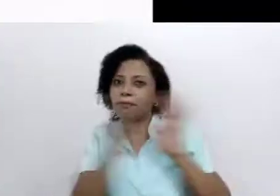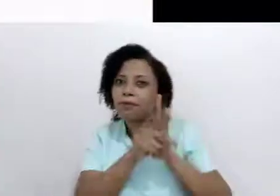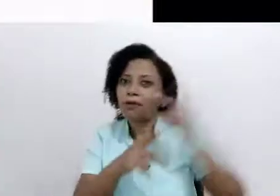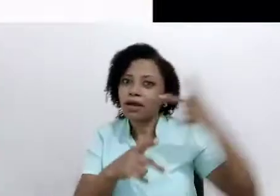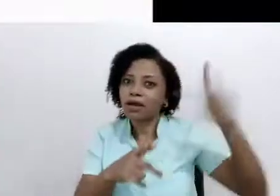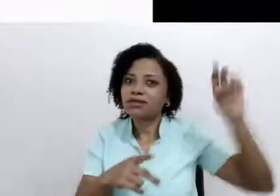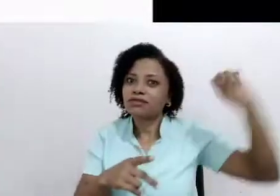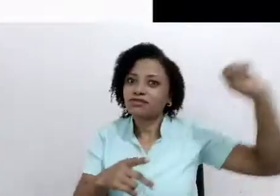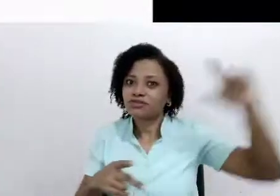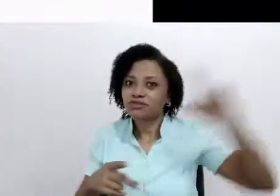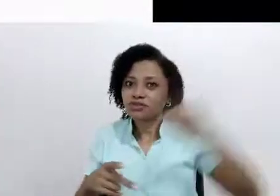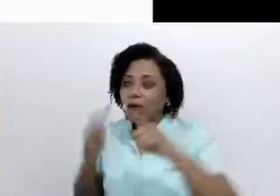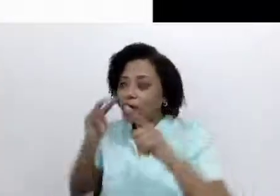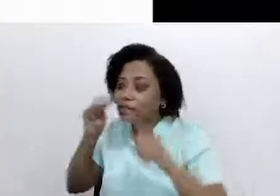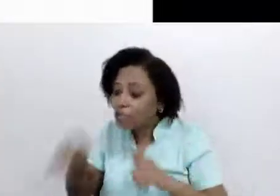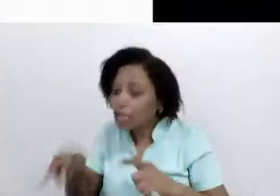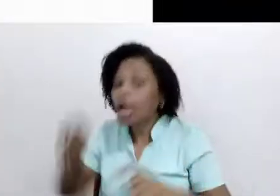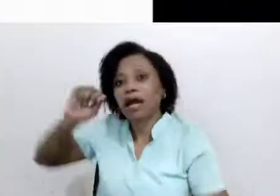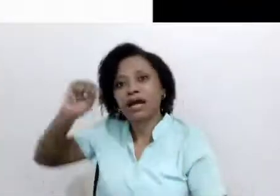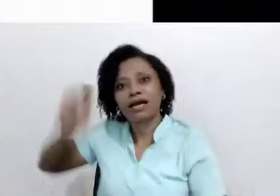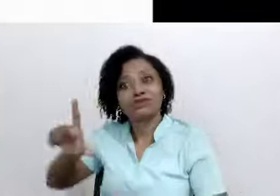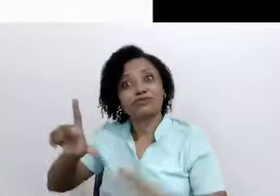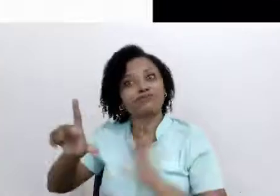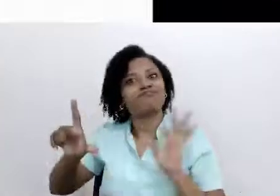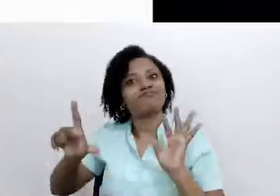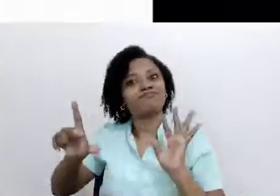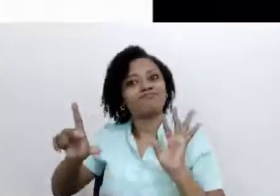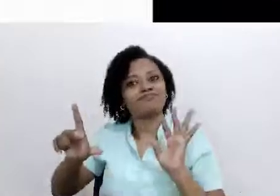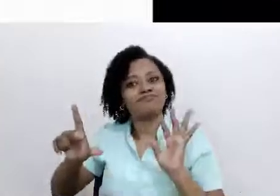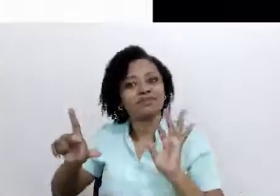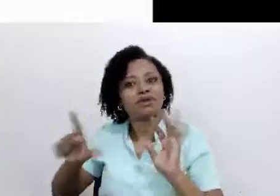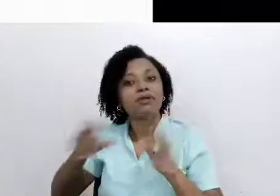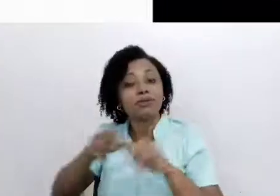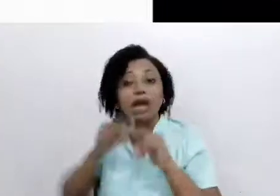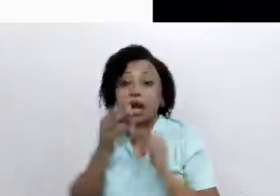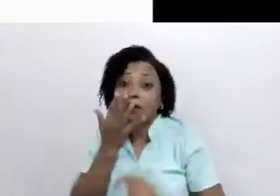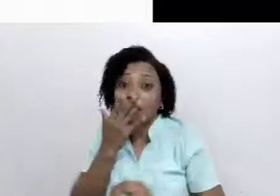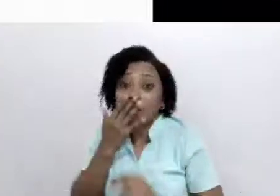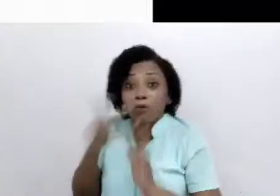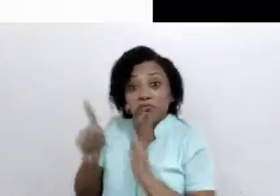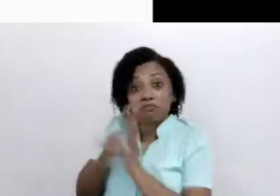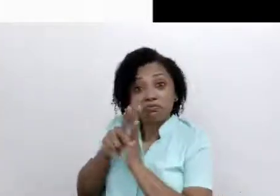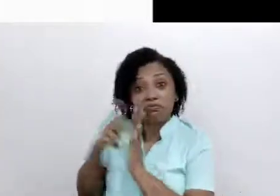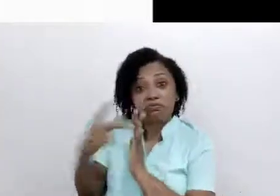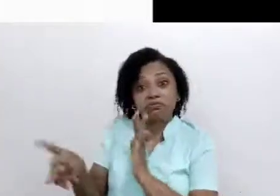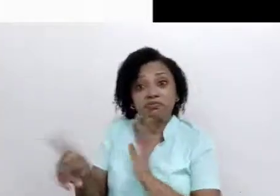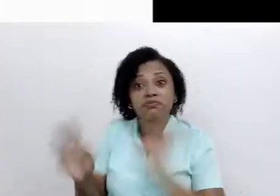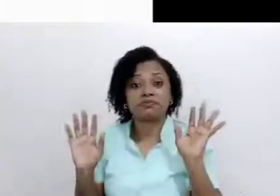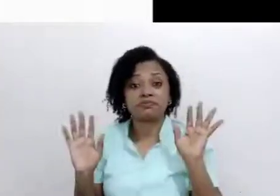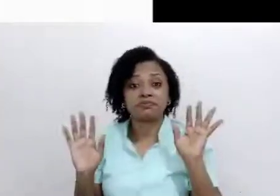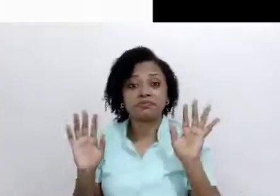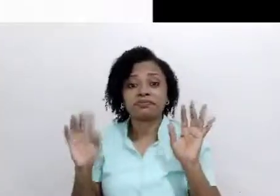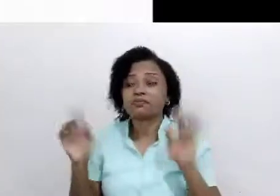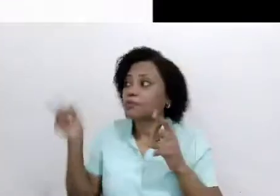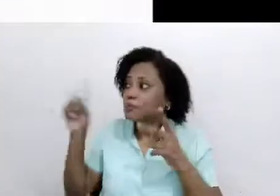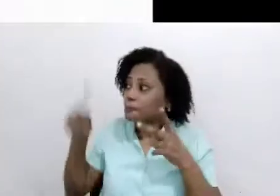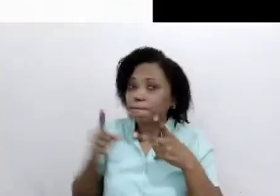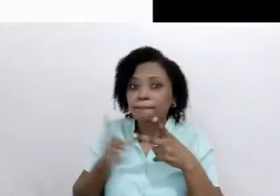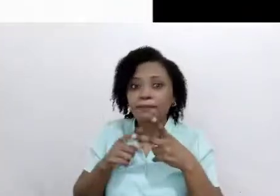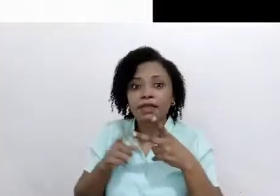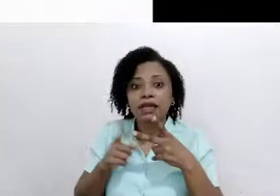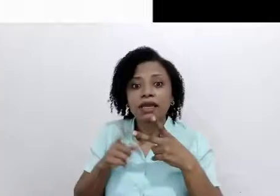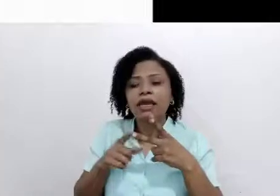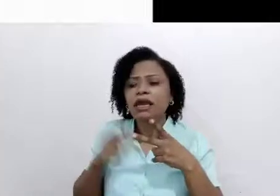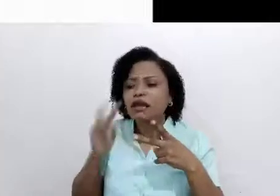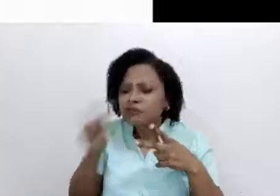refletir difusamente apenas a luz azul, que é justamente a cor desse objeto. Um objeto